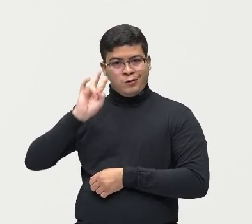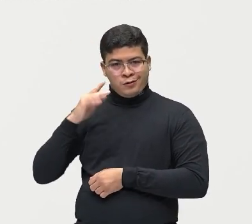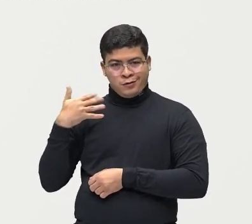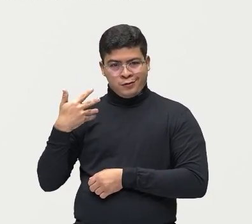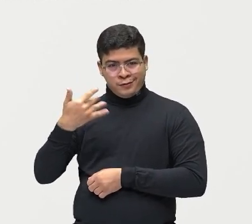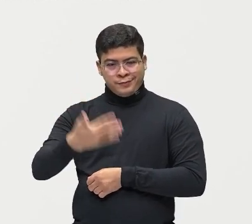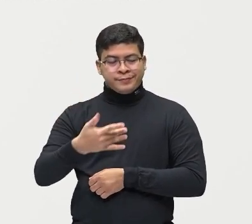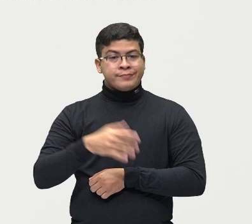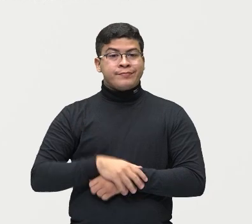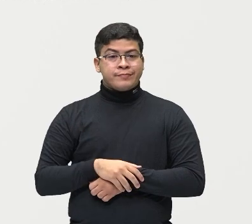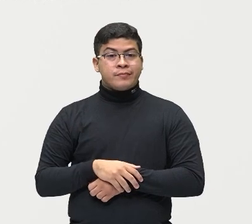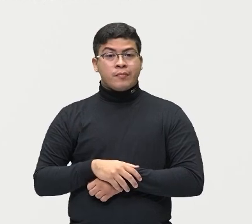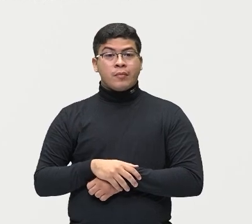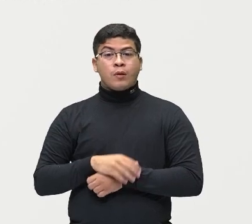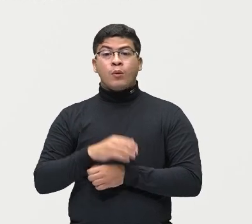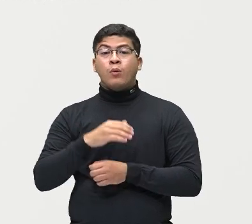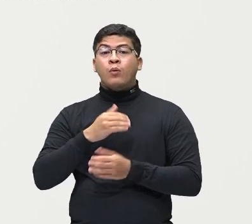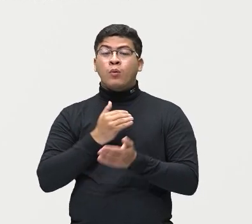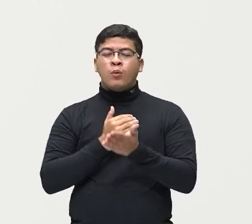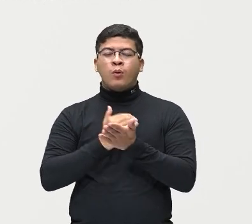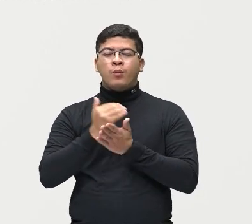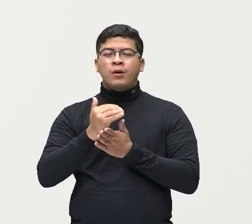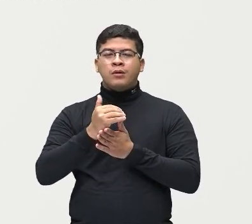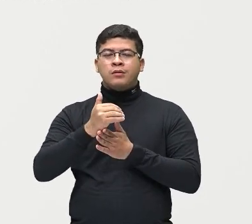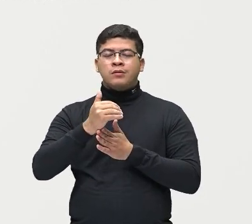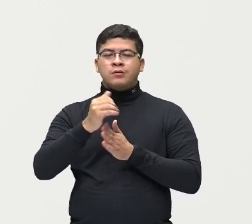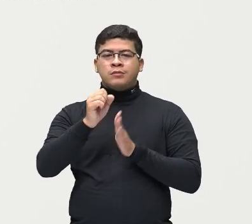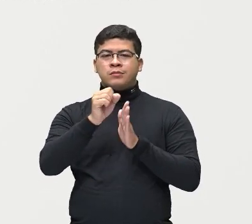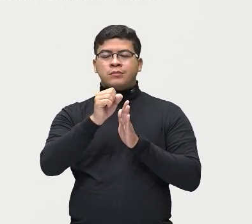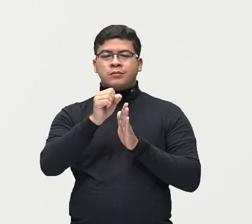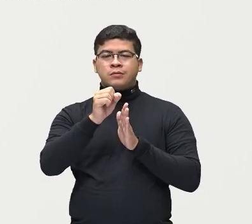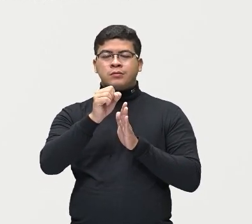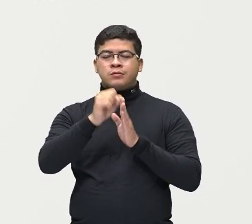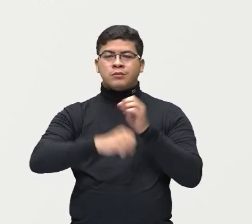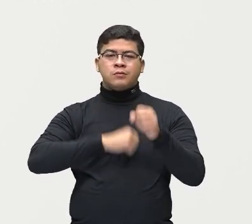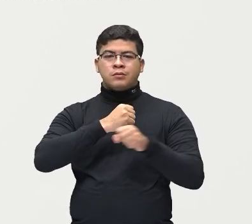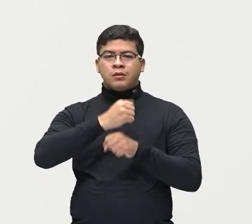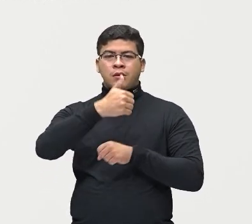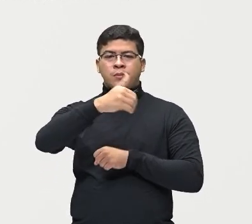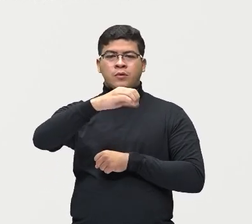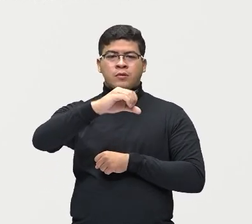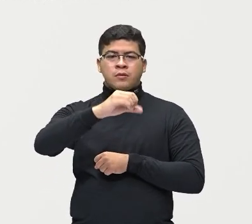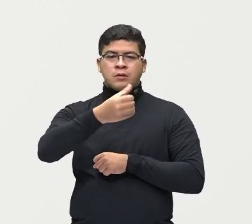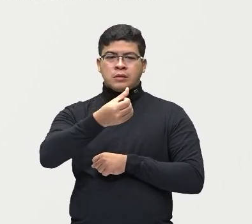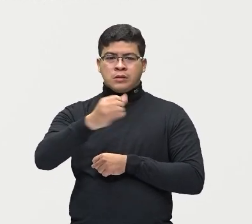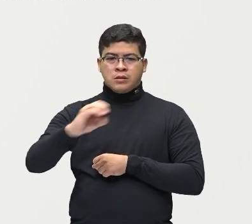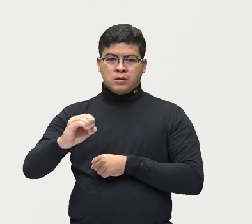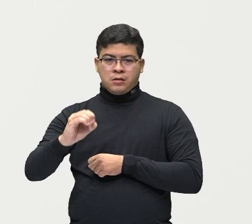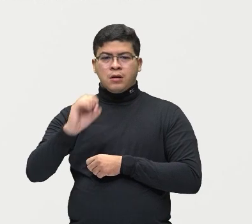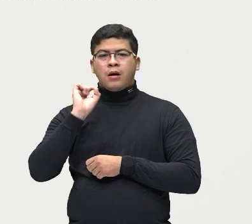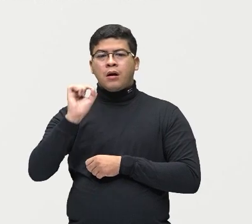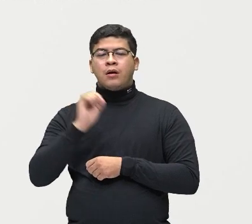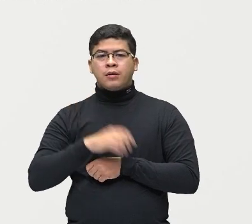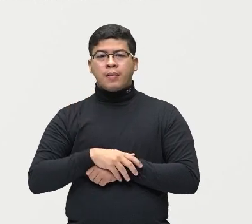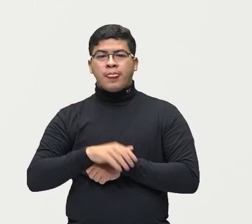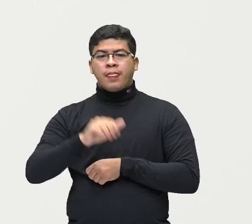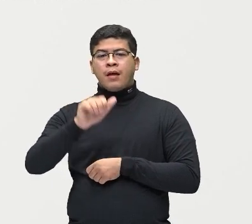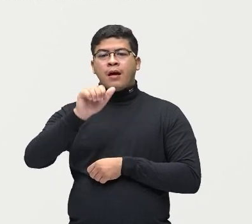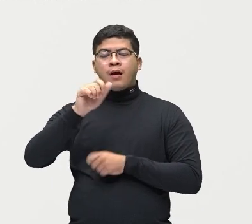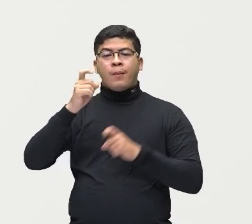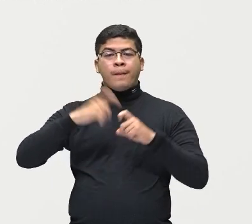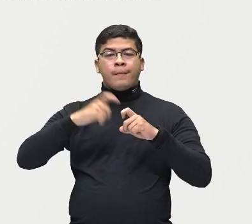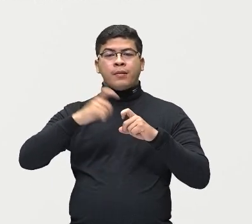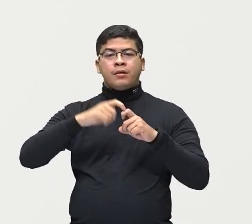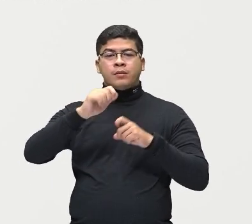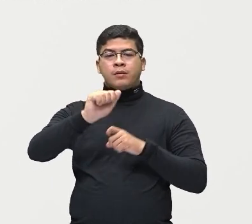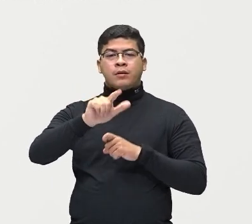anos 1960, o pesquisador médico Albert Sabin desenvolveu outra vacina